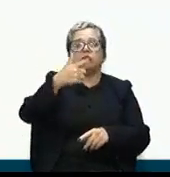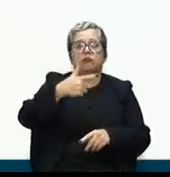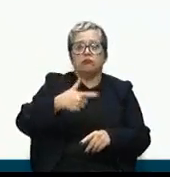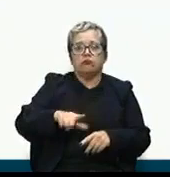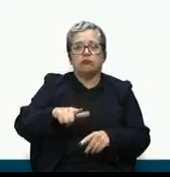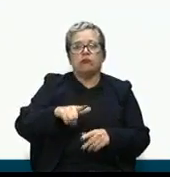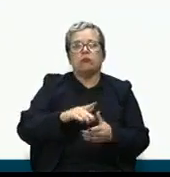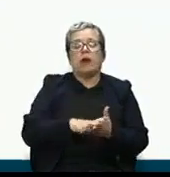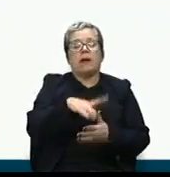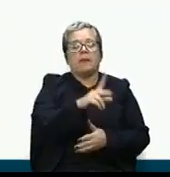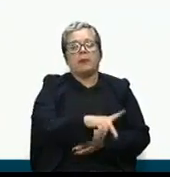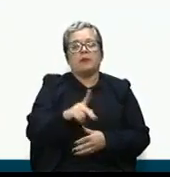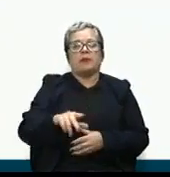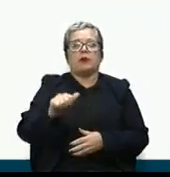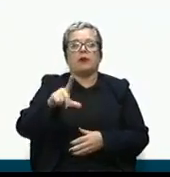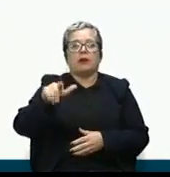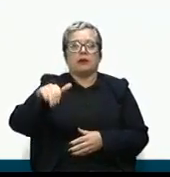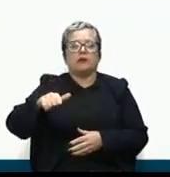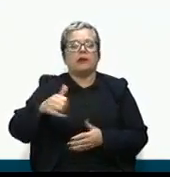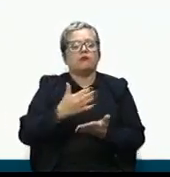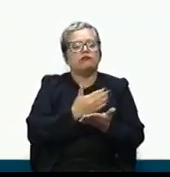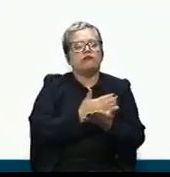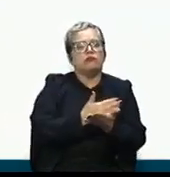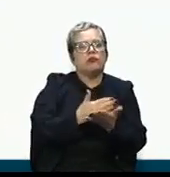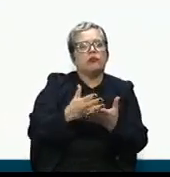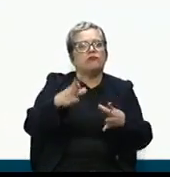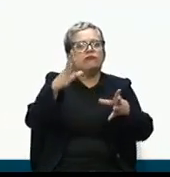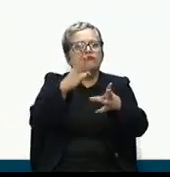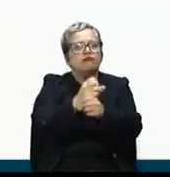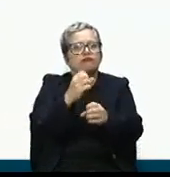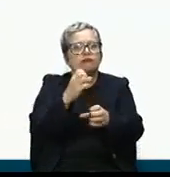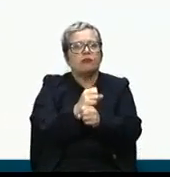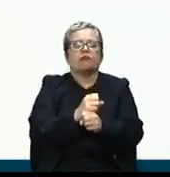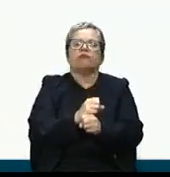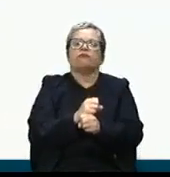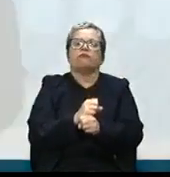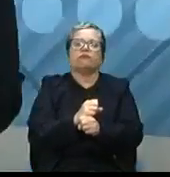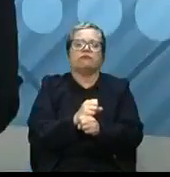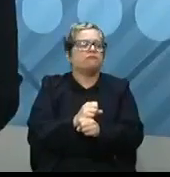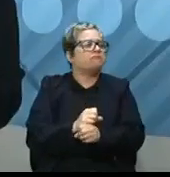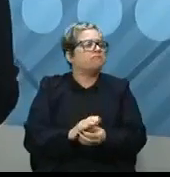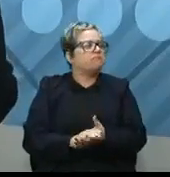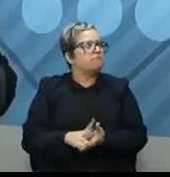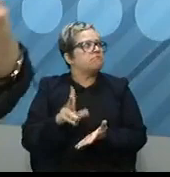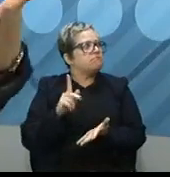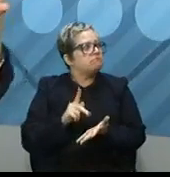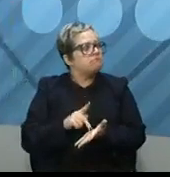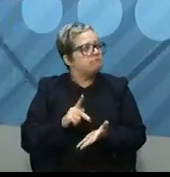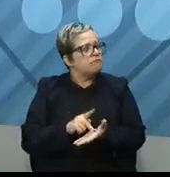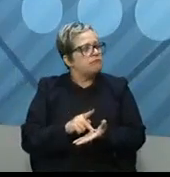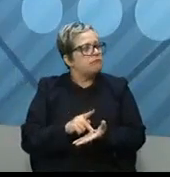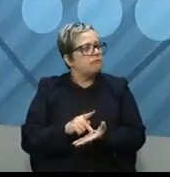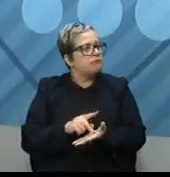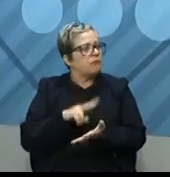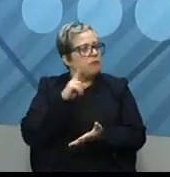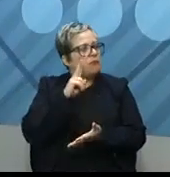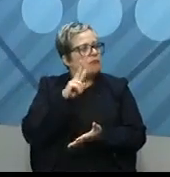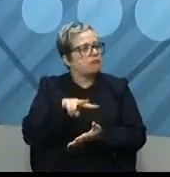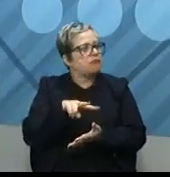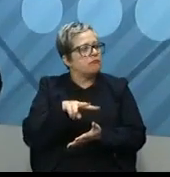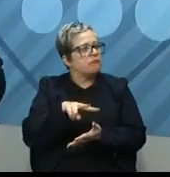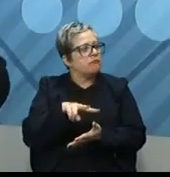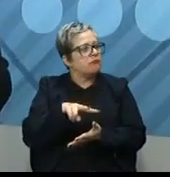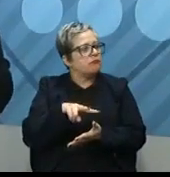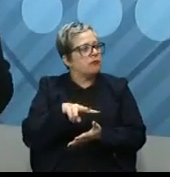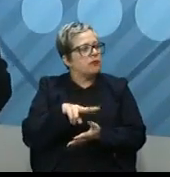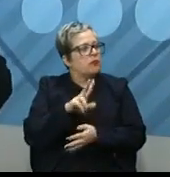continuidade, então, a professora Aline agora vai começar a falar das operações, né, professora Aline? Isso. Então, nós já vimos agora, acabamos de ver